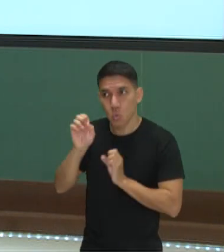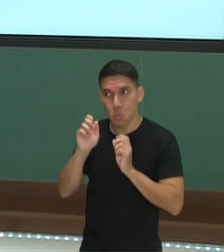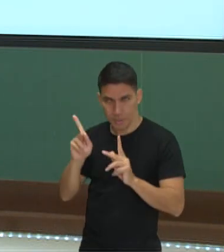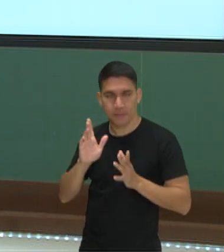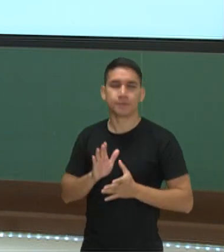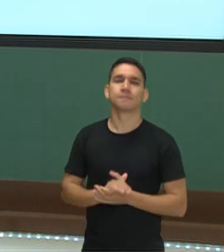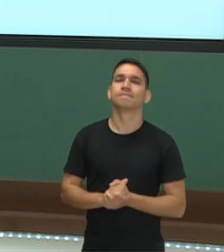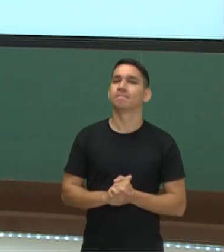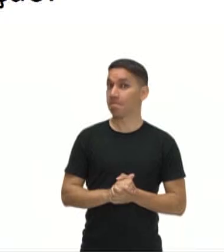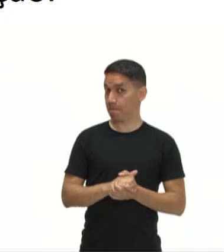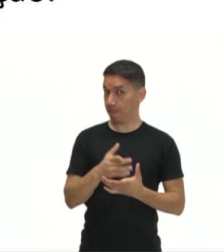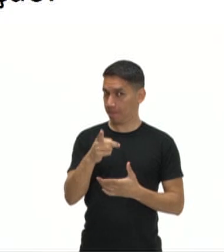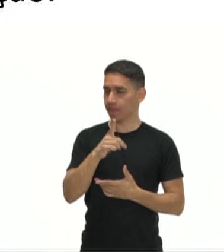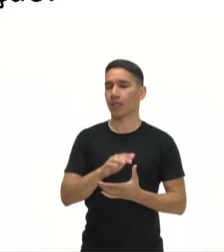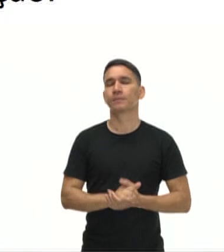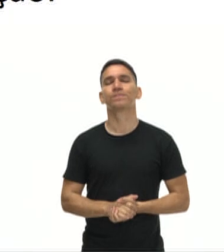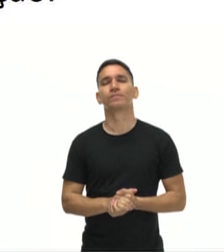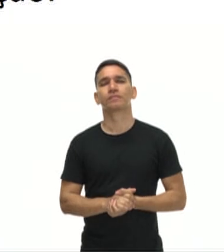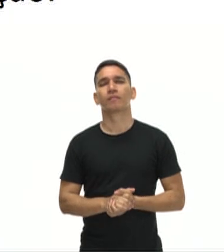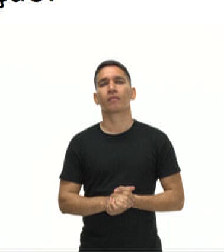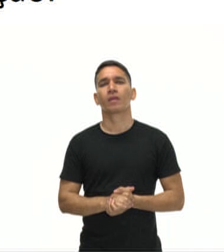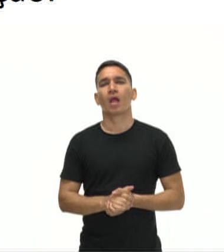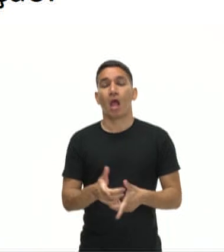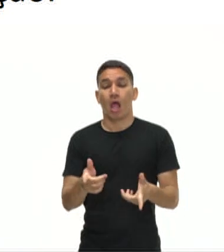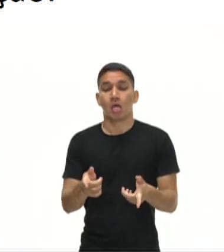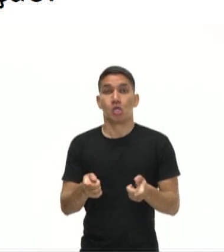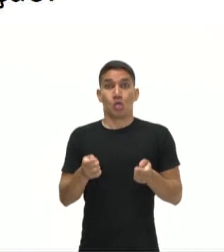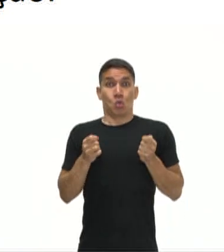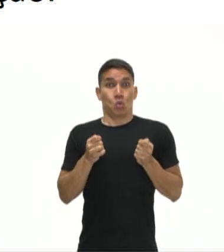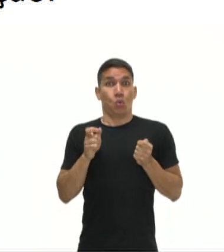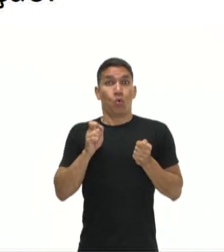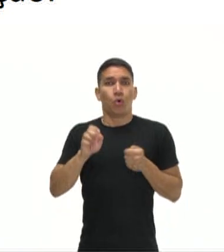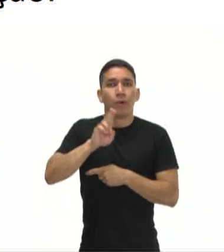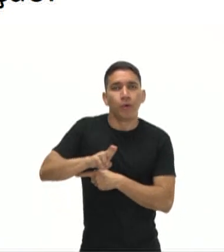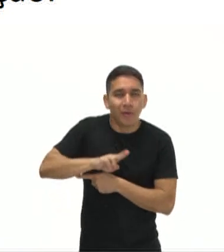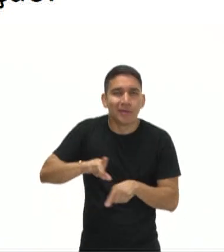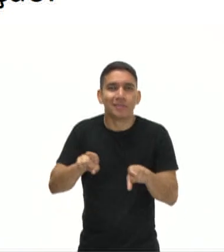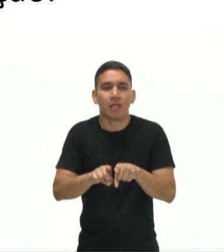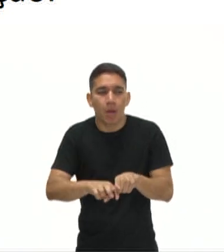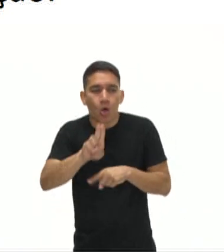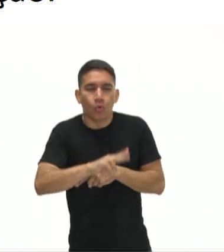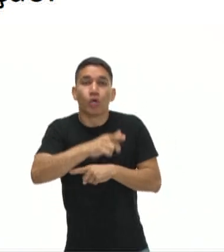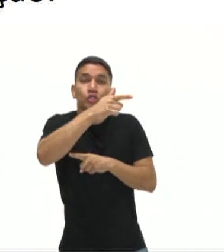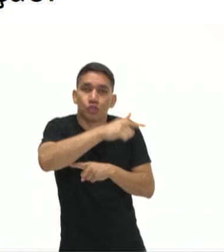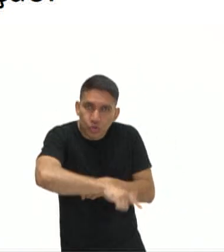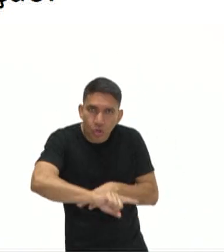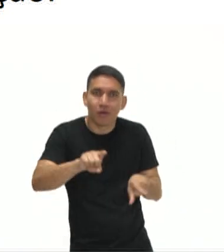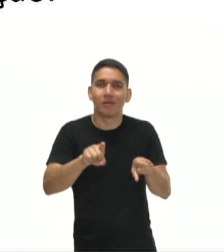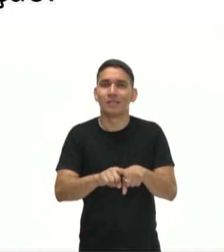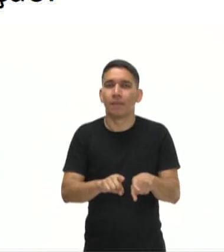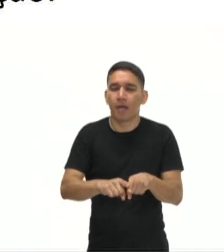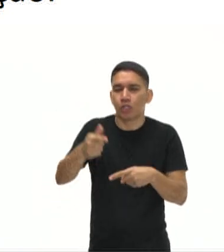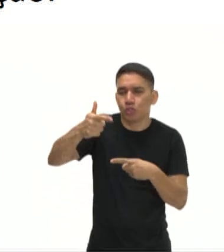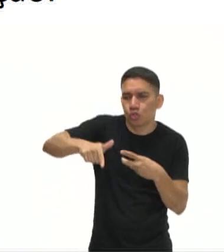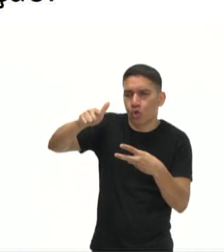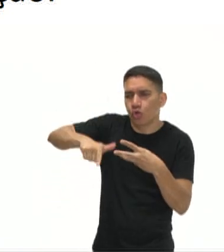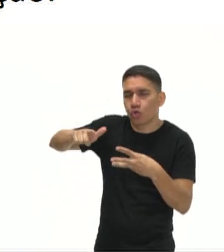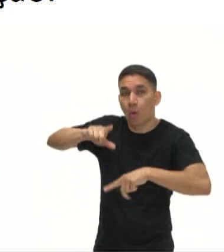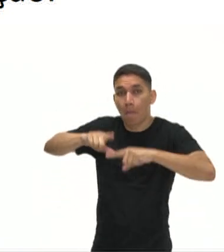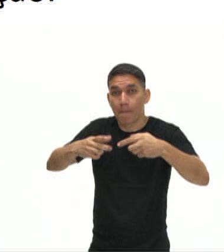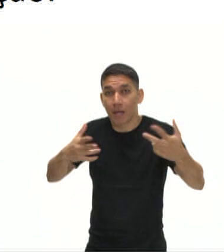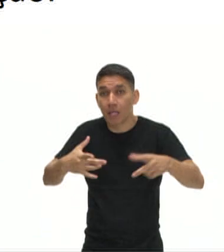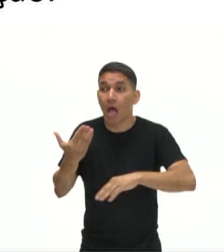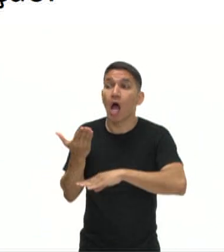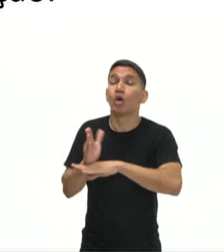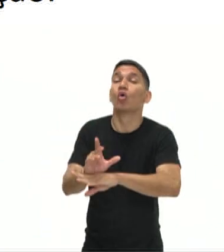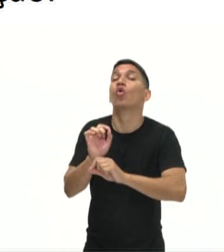vocês. A redução do consumo, o reaproveitamento e a reciclagem de produtos contribuem para